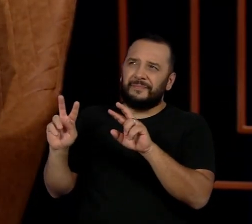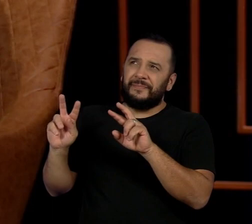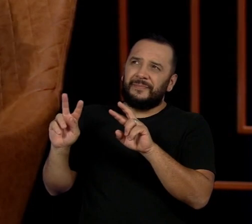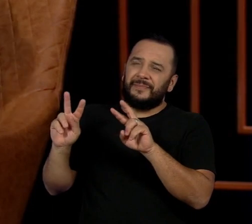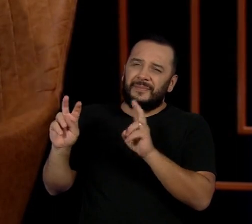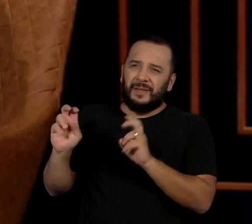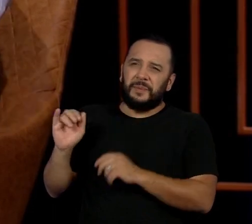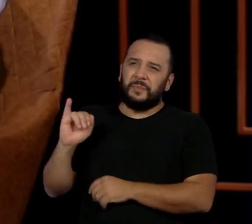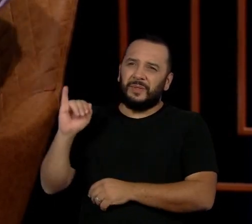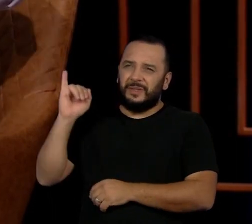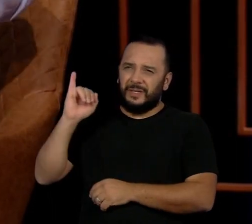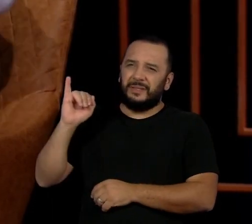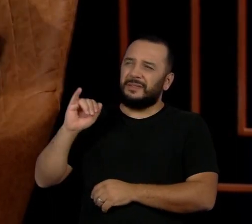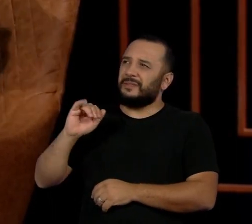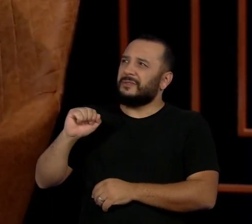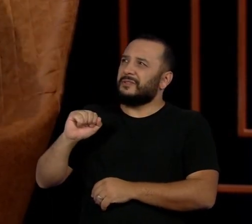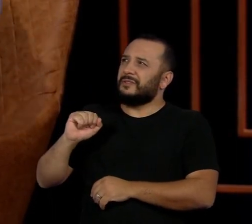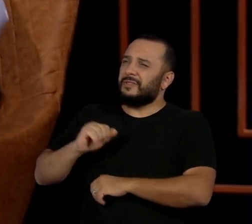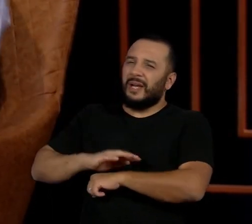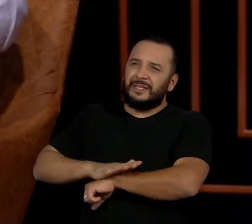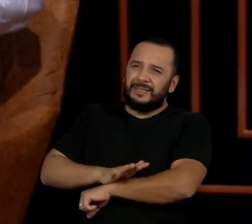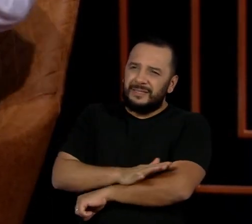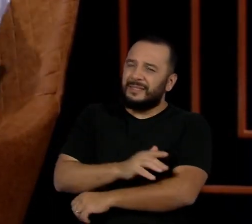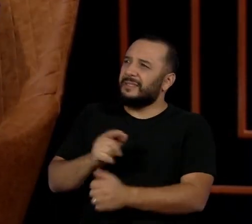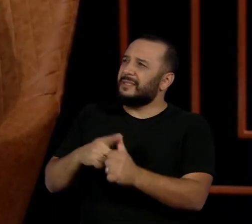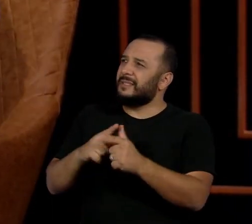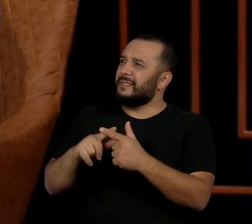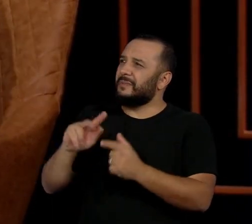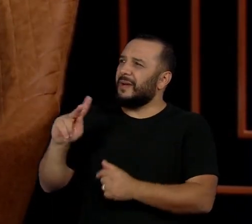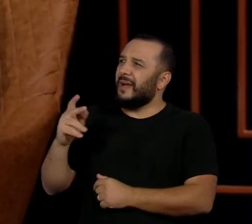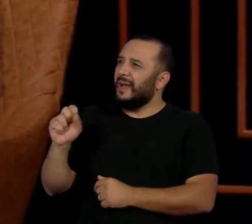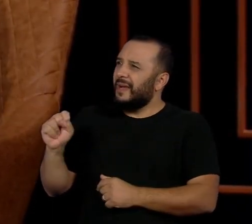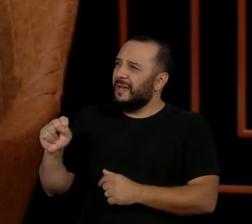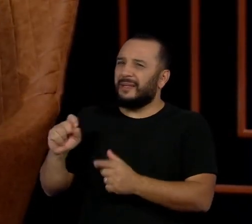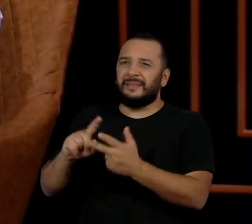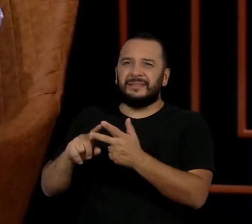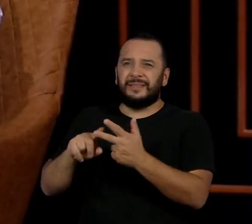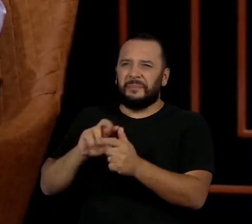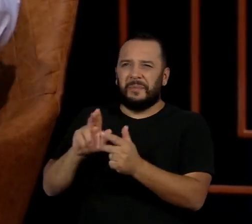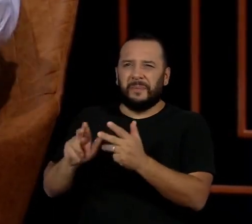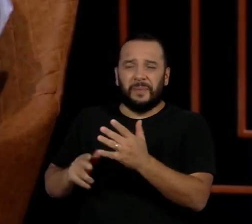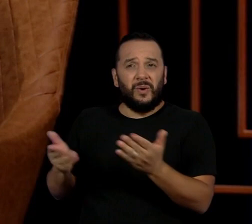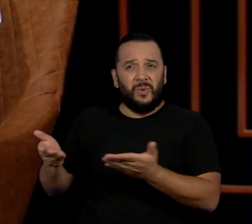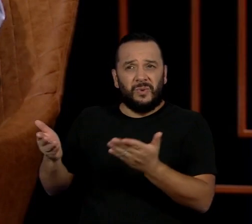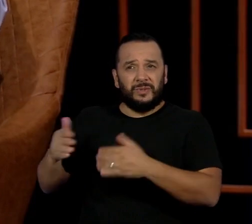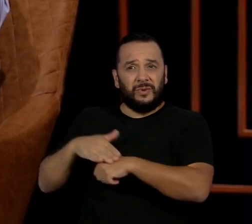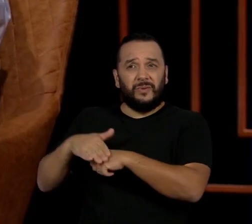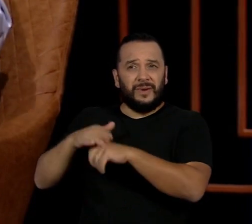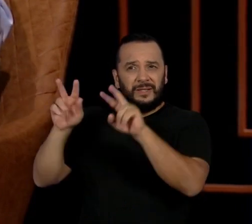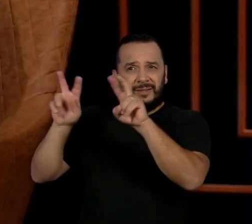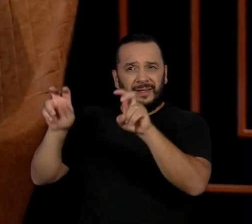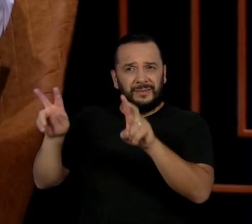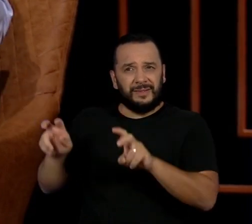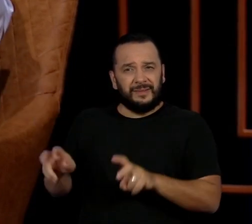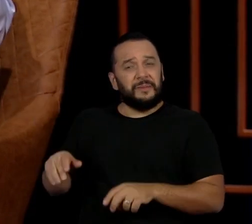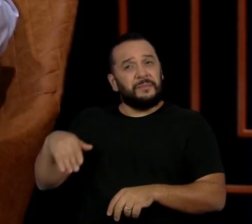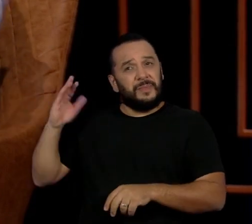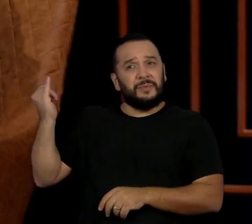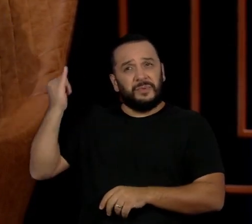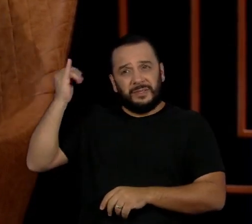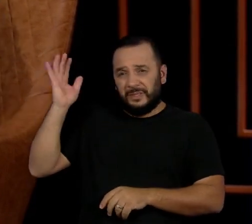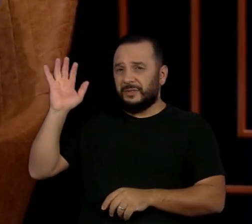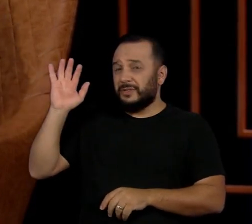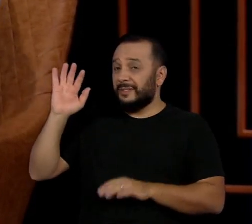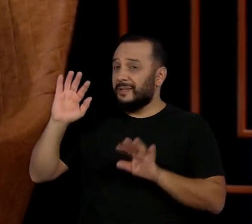tão importantes, o racismo, a misoginia, o homossexual, todas essas questões que agora estão sendo muito mais faladas de maneira muito mais importante, que a gente tem que